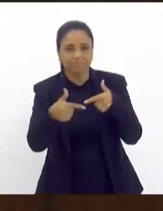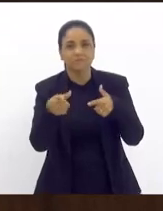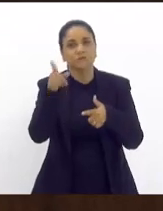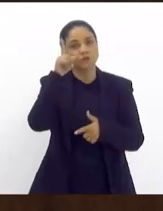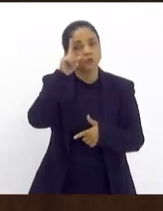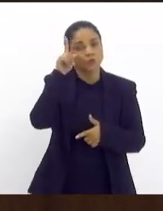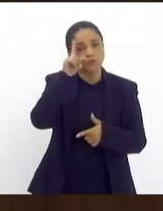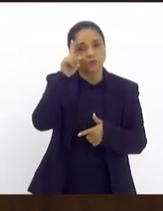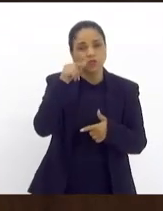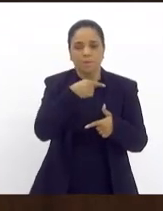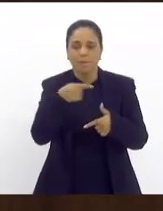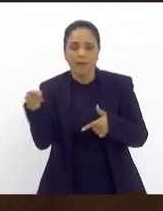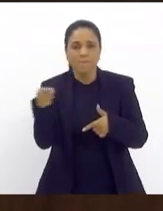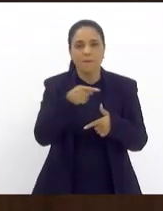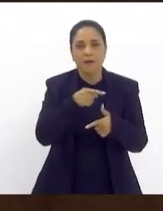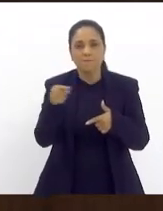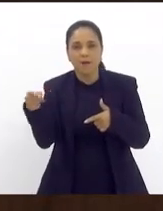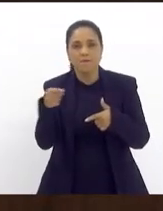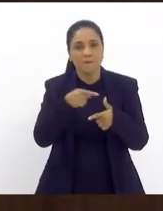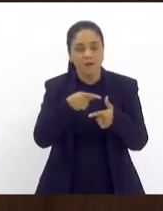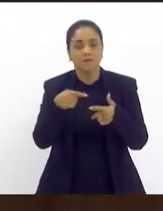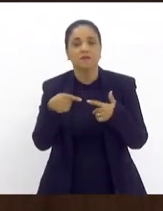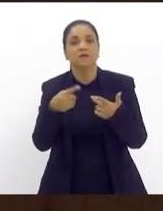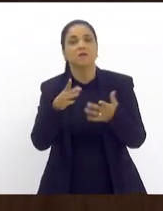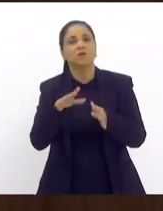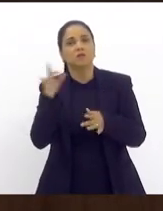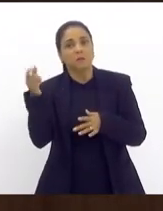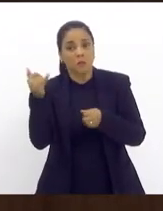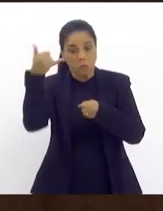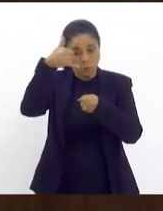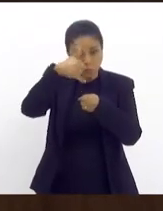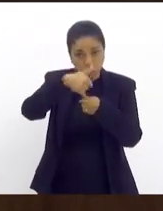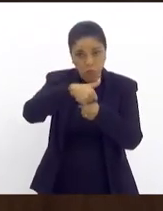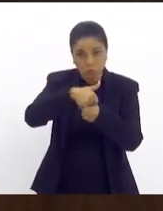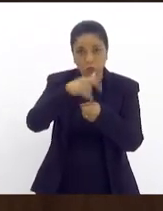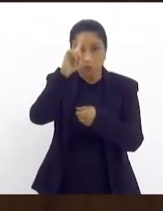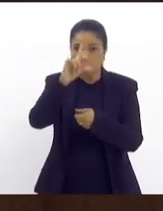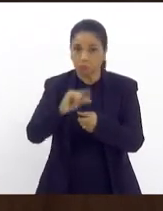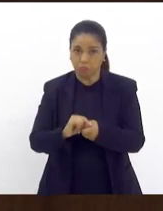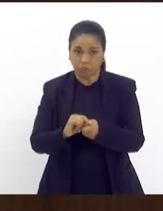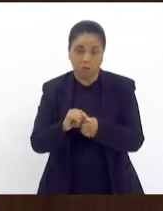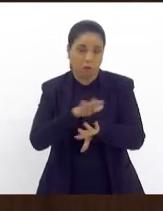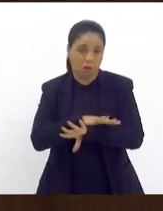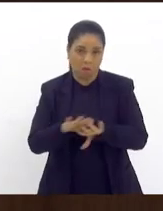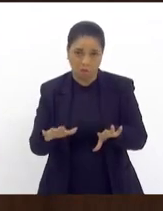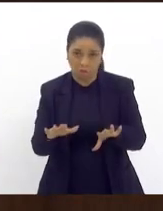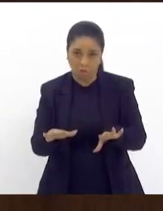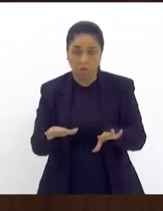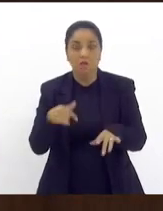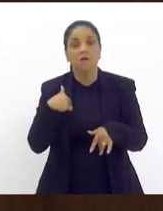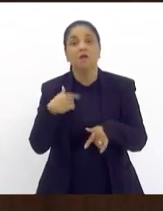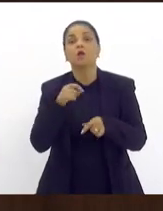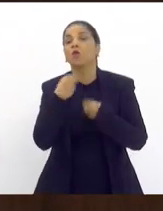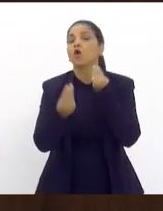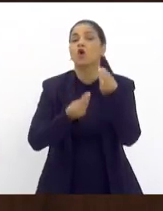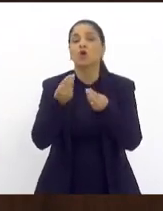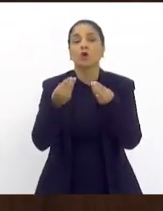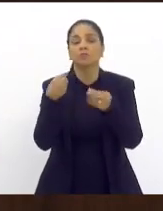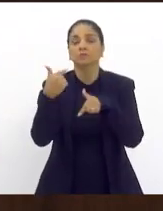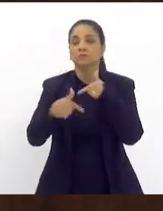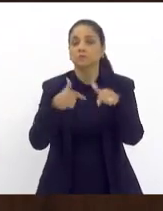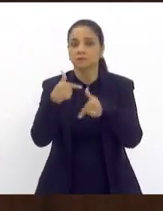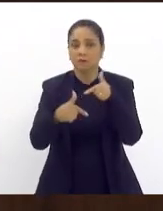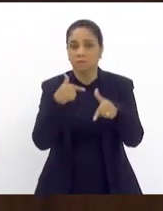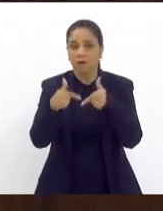também pensando né que um dia o combustível irá terminar e que a gente vai poder trabalhar com uma